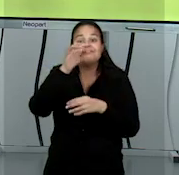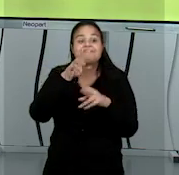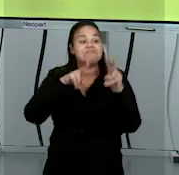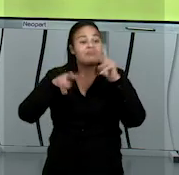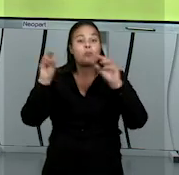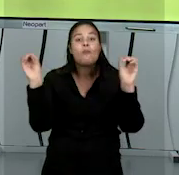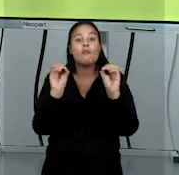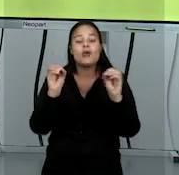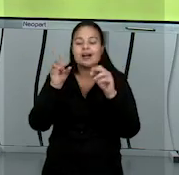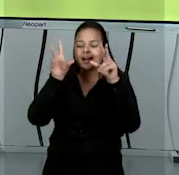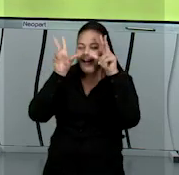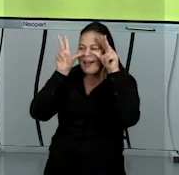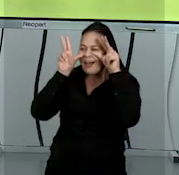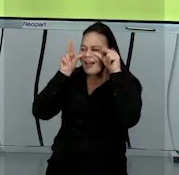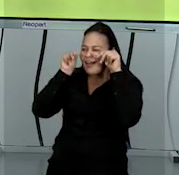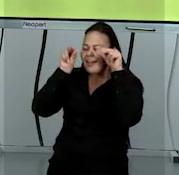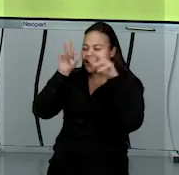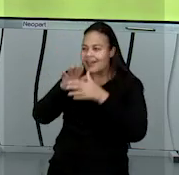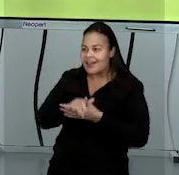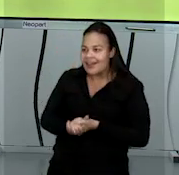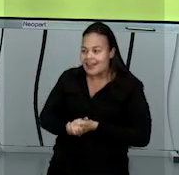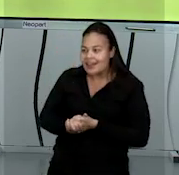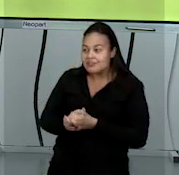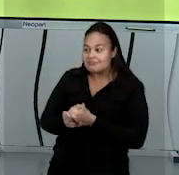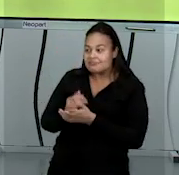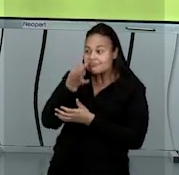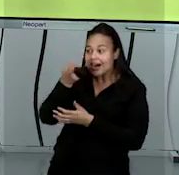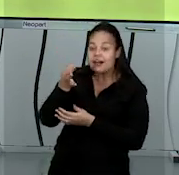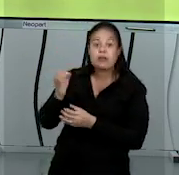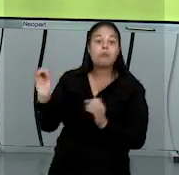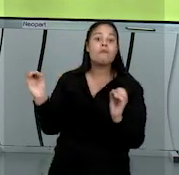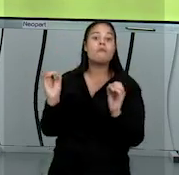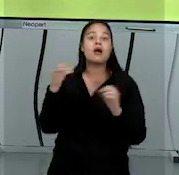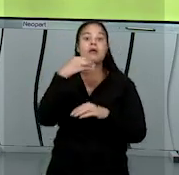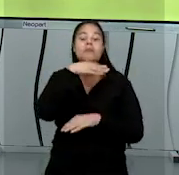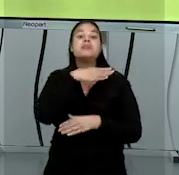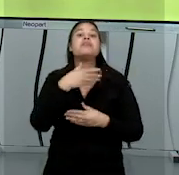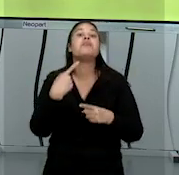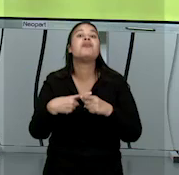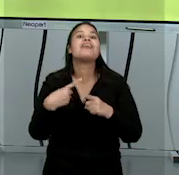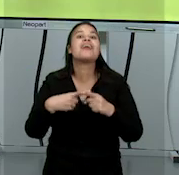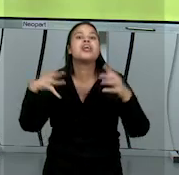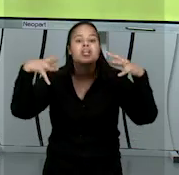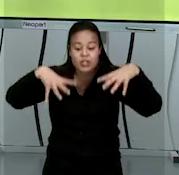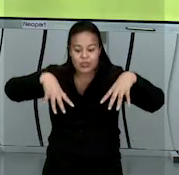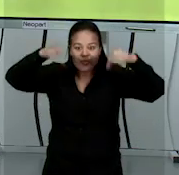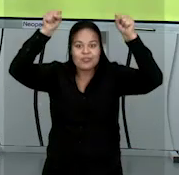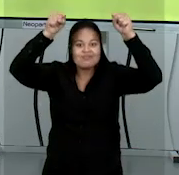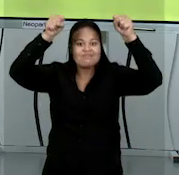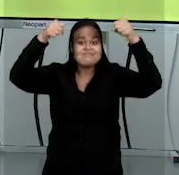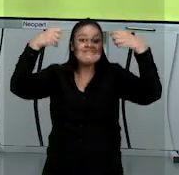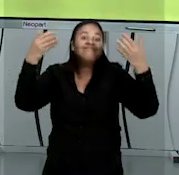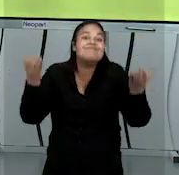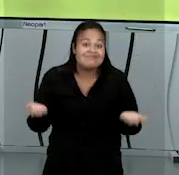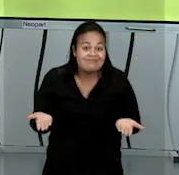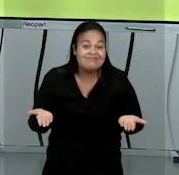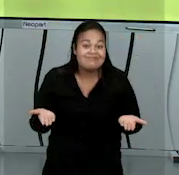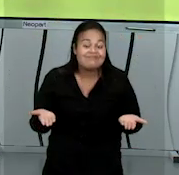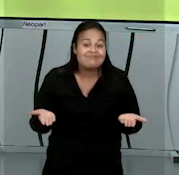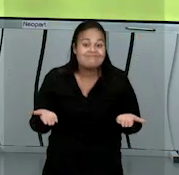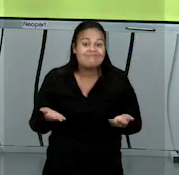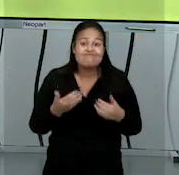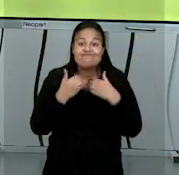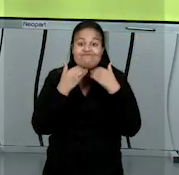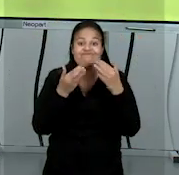numa festa, as luzes todas apagadas. Você quer chamar a atenção daquela pessoa e pisca para ela. Mas está